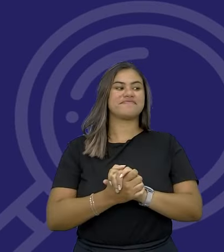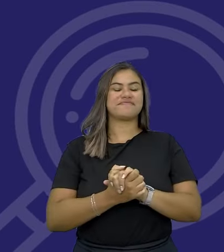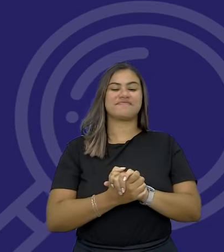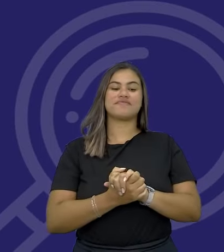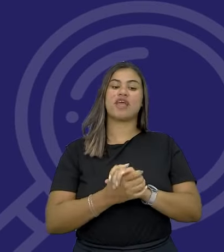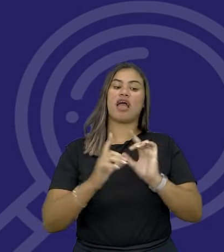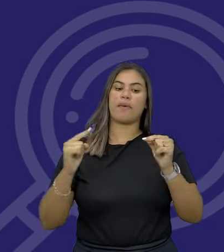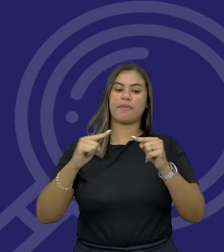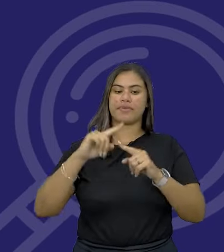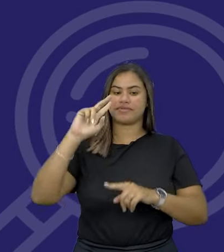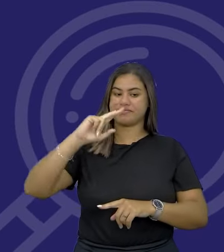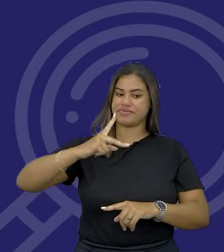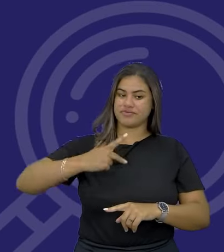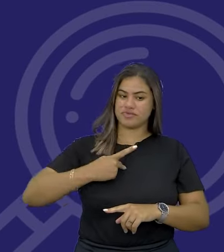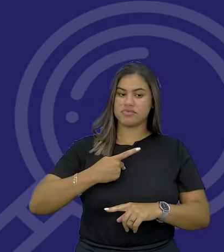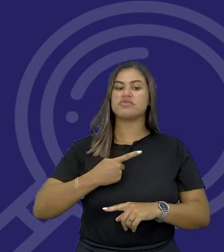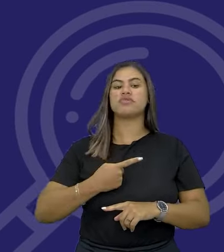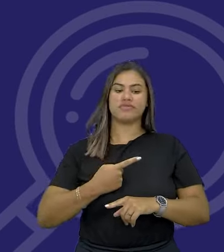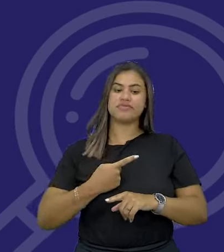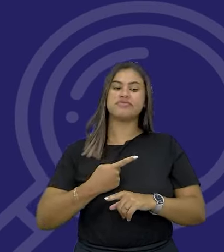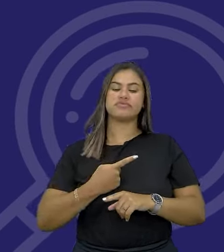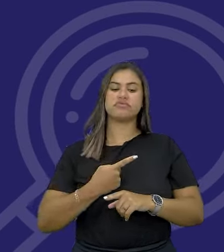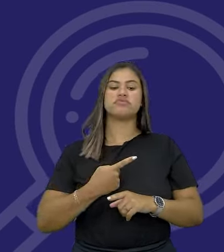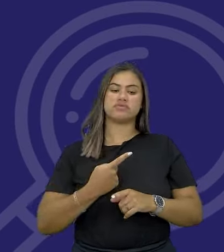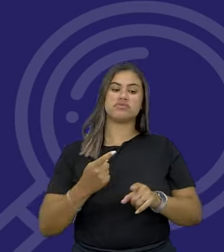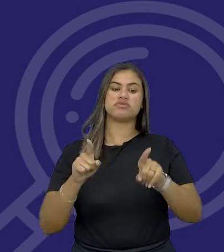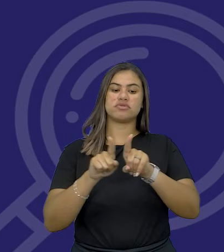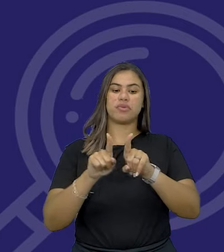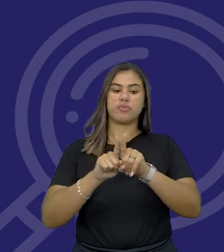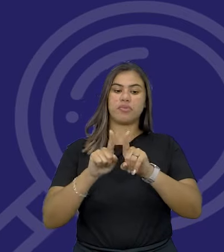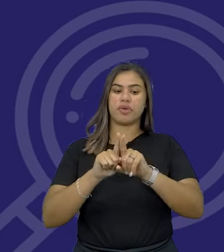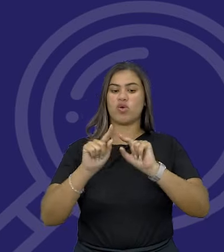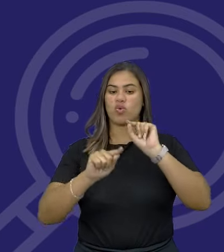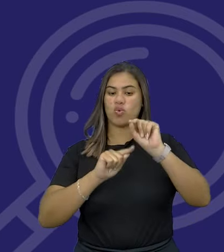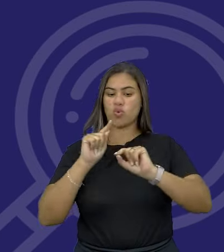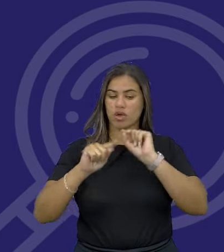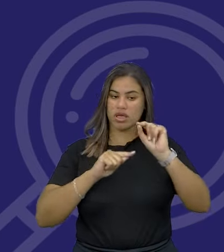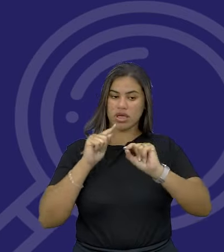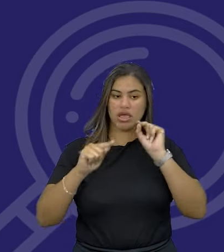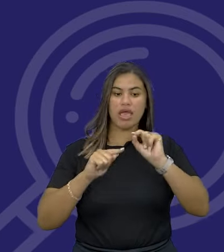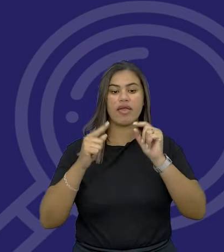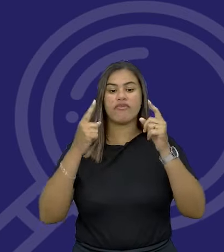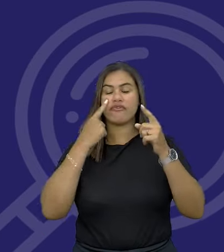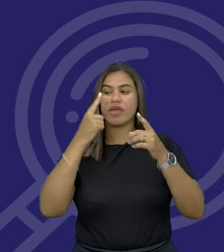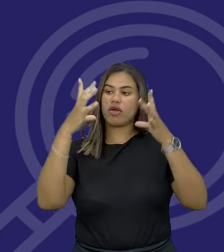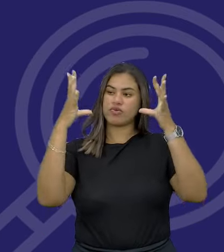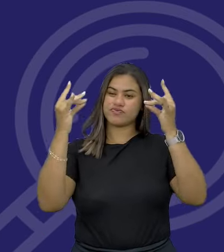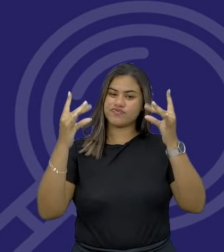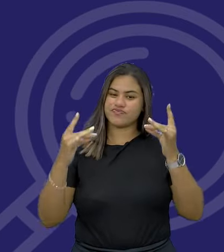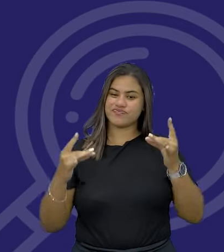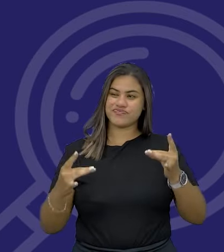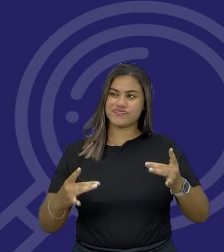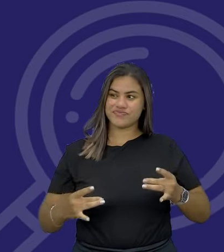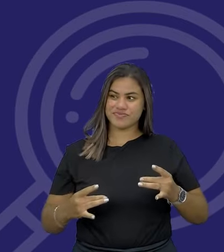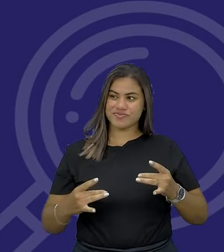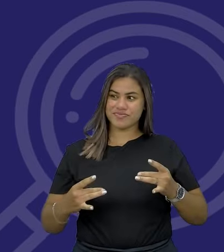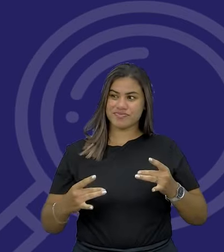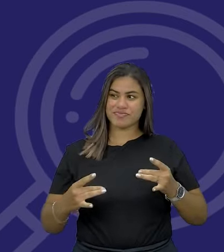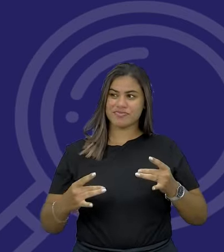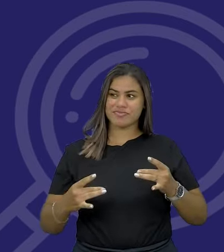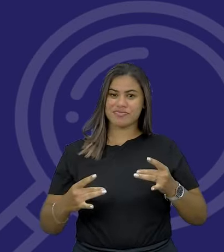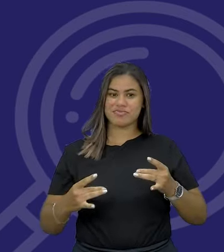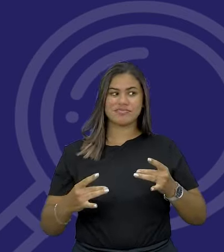individual, né, a leitura individual, que corresponde a reconhecer os detalhes, né,